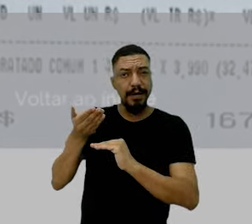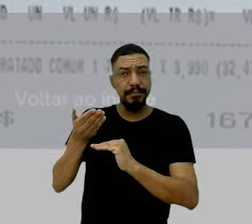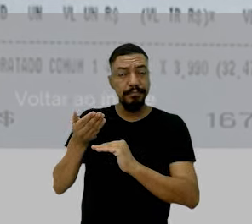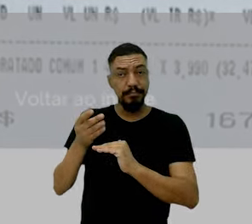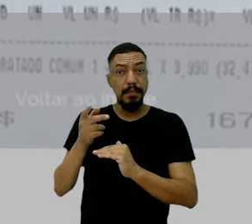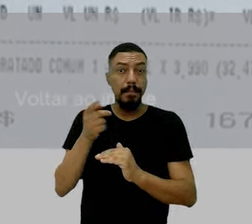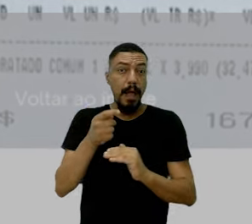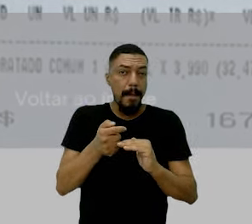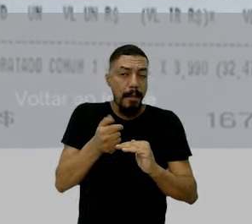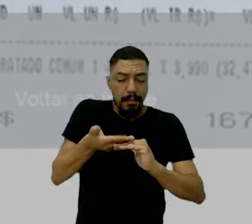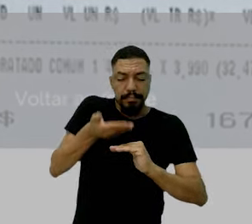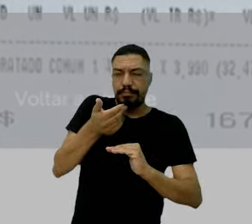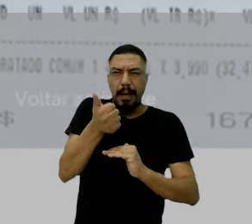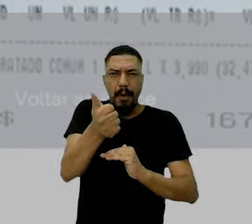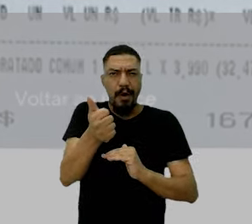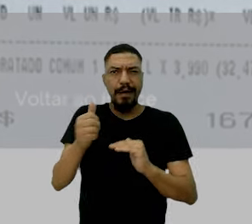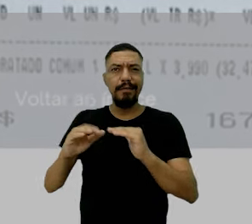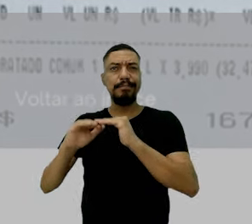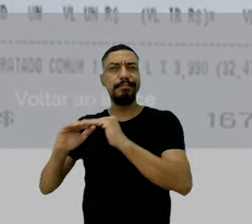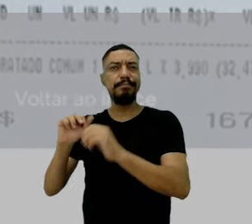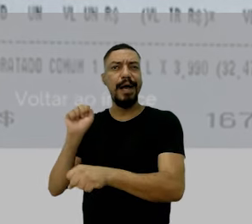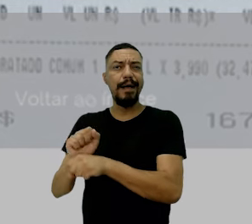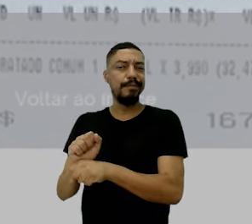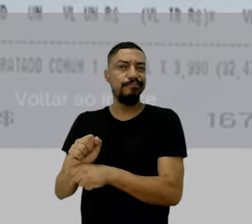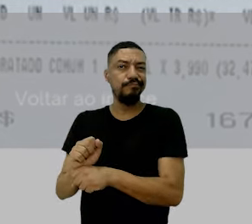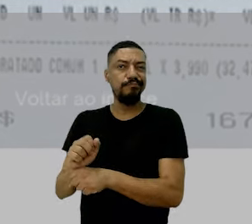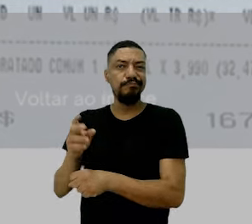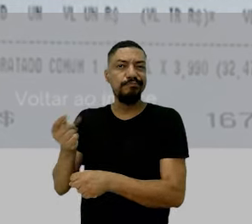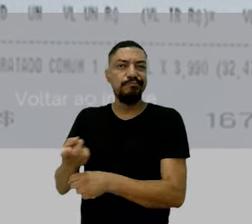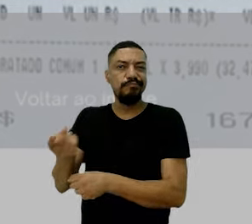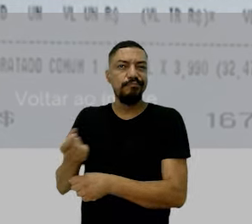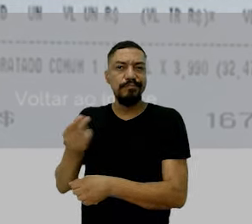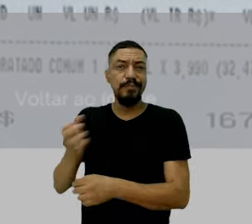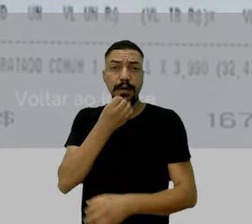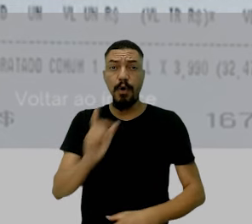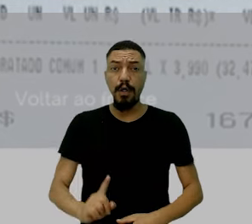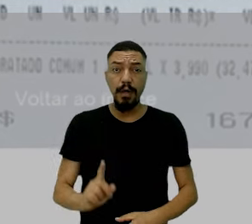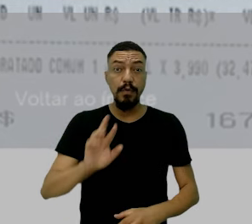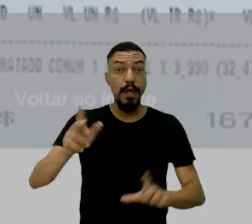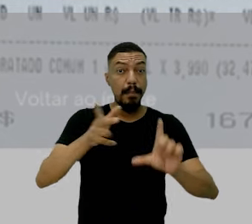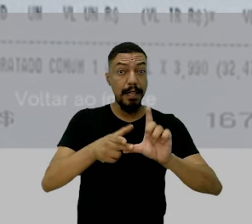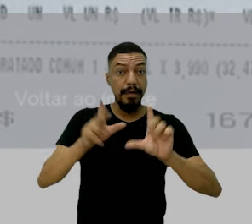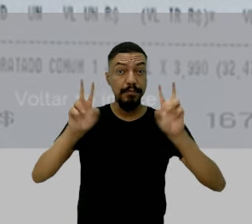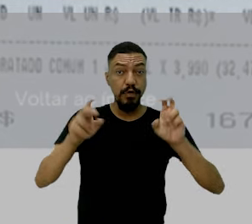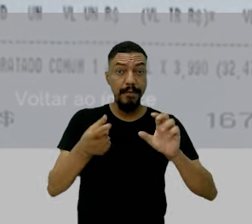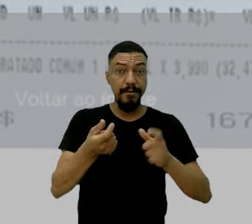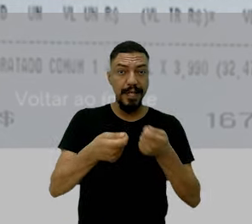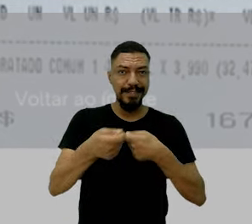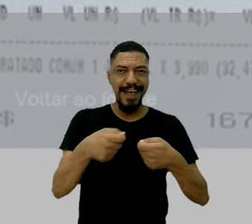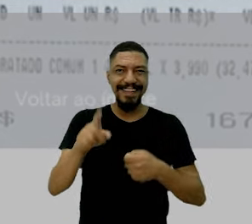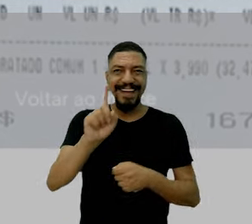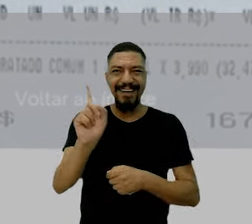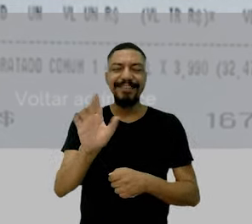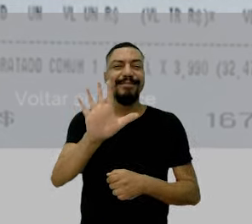assim, antes render muito pouco do que não render nada. Então não deixem o dinheiro parado na conta corrente. Gente, essa não é uma live de